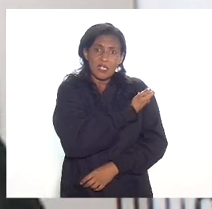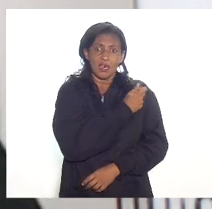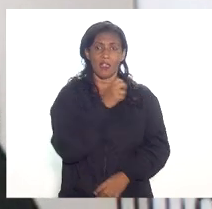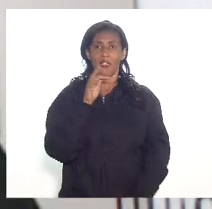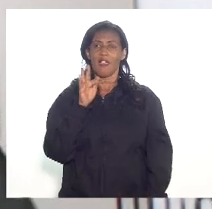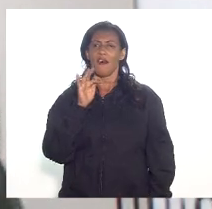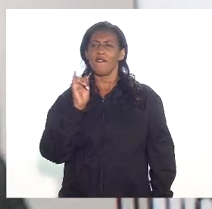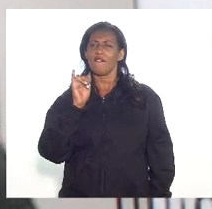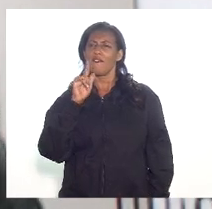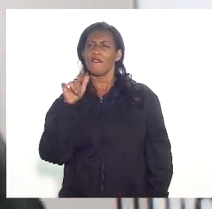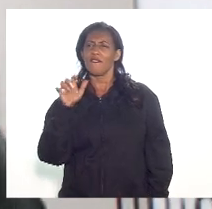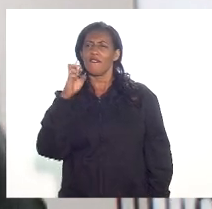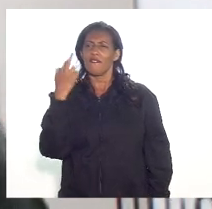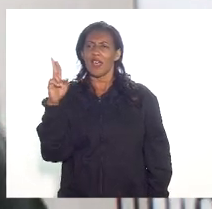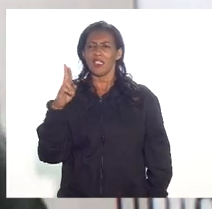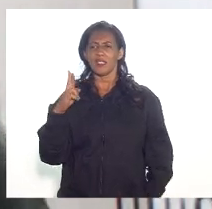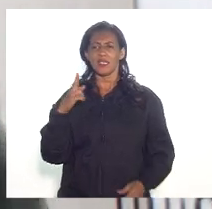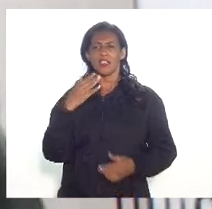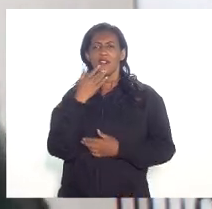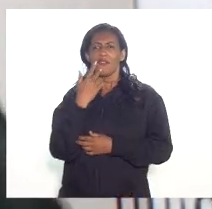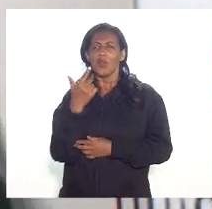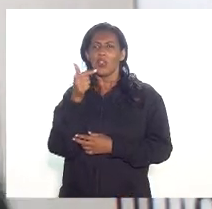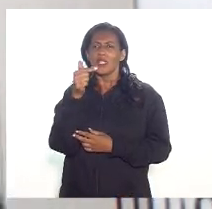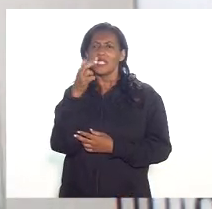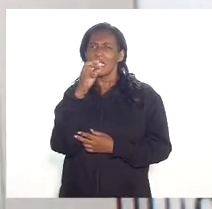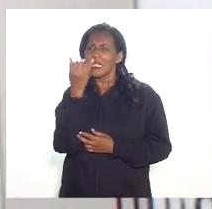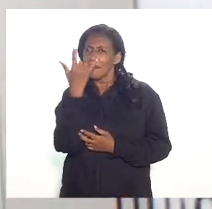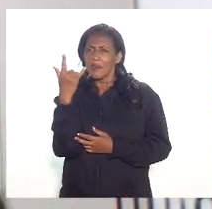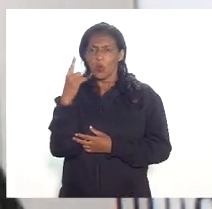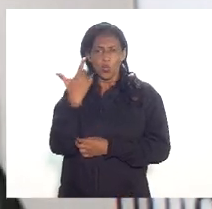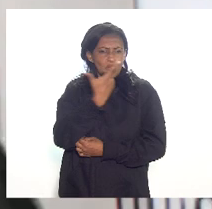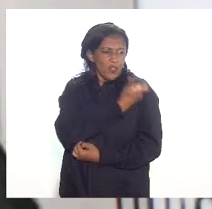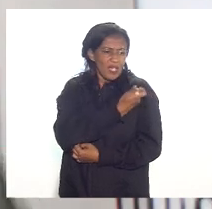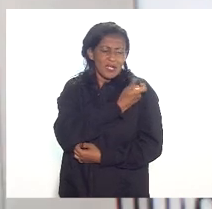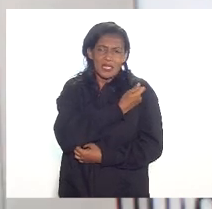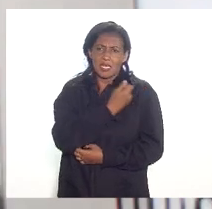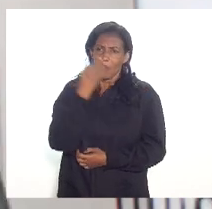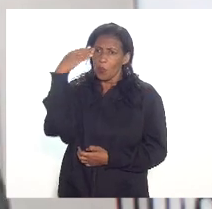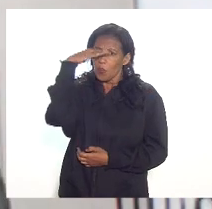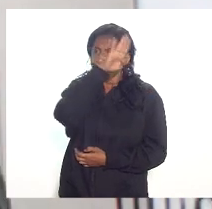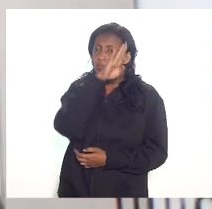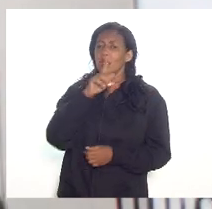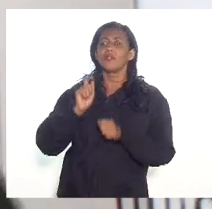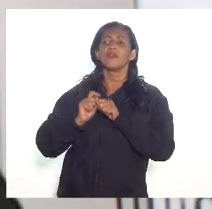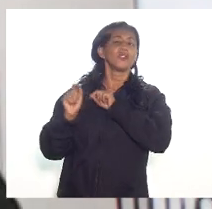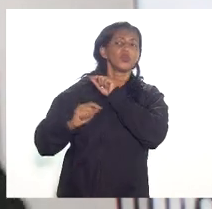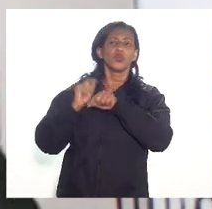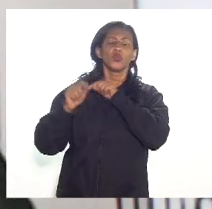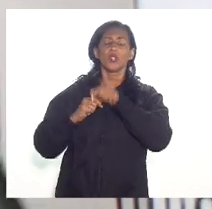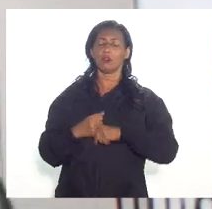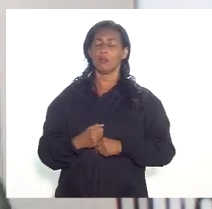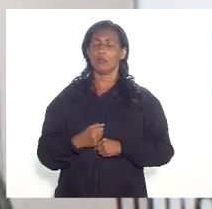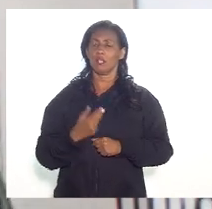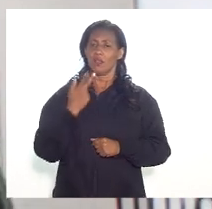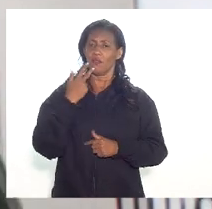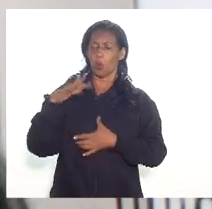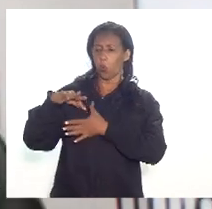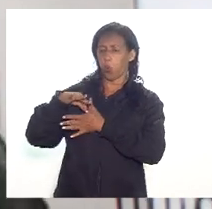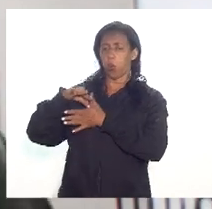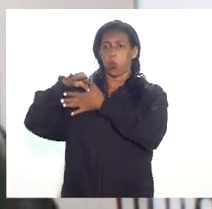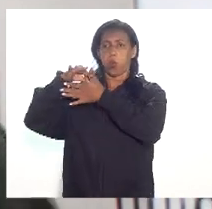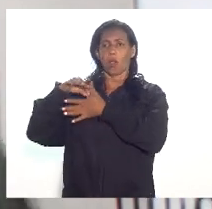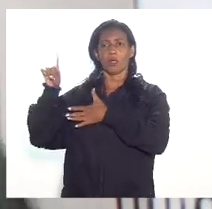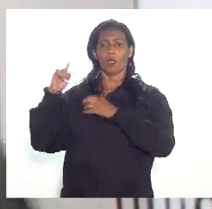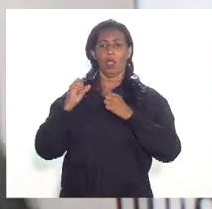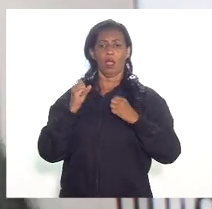ofereceu 70 milhões de doses de vacinas sabe o o Bolsonaro fez? deixou o representante da indústria uma das